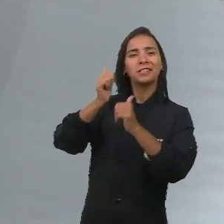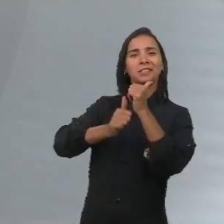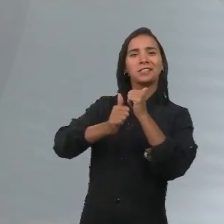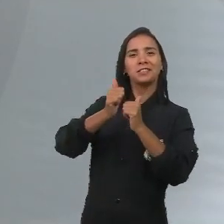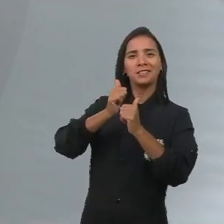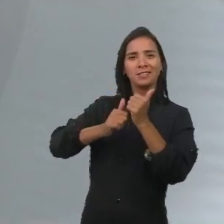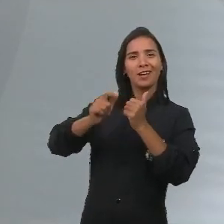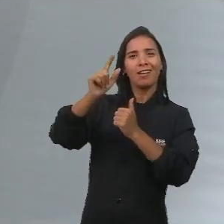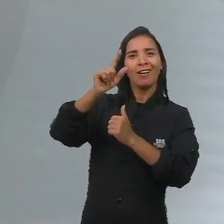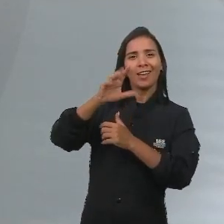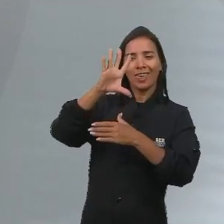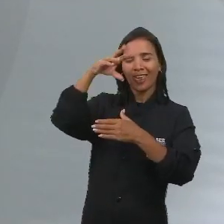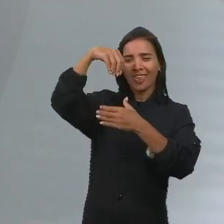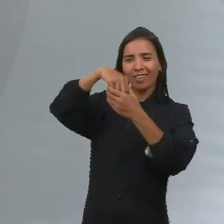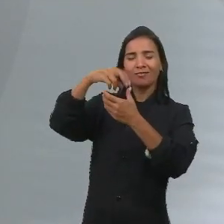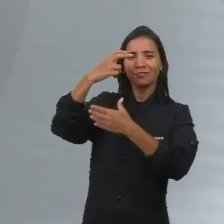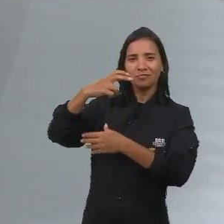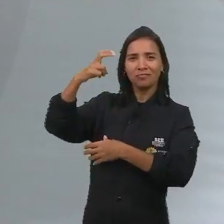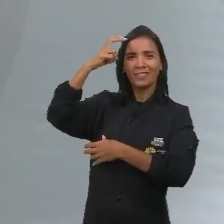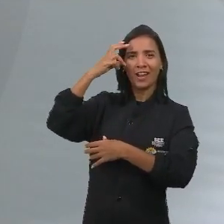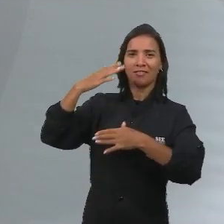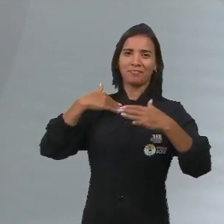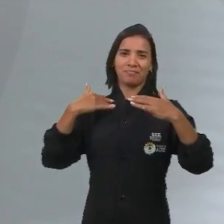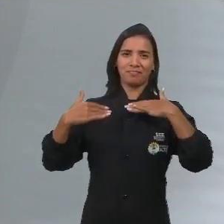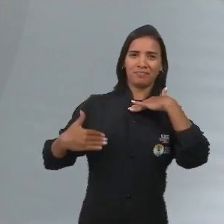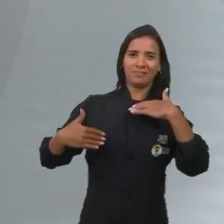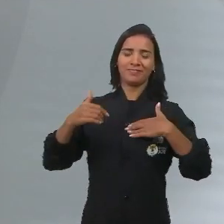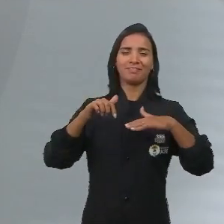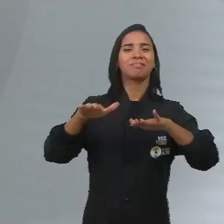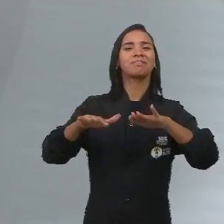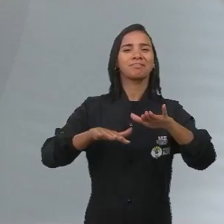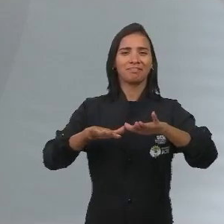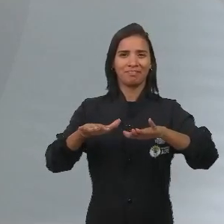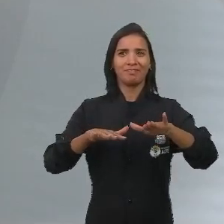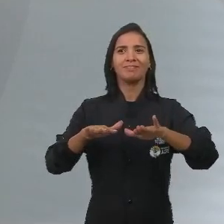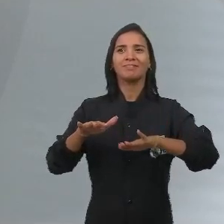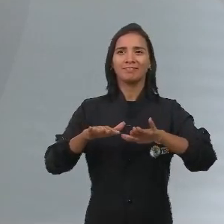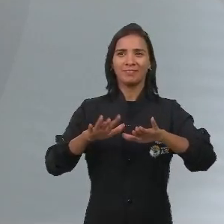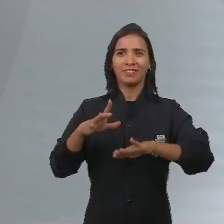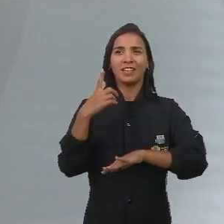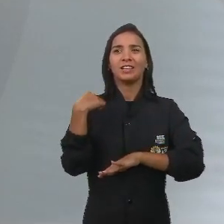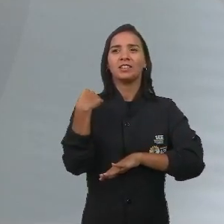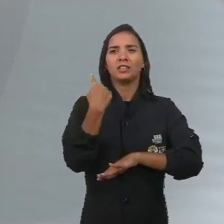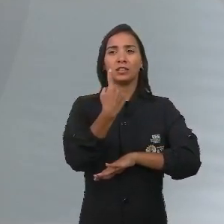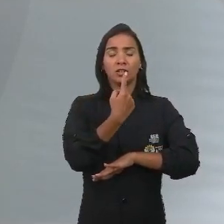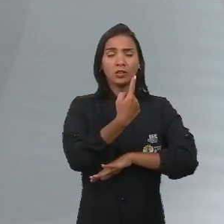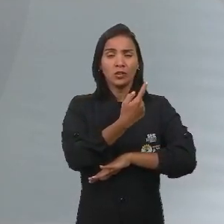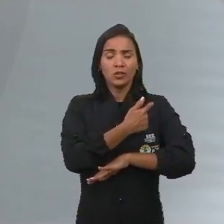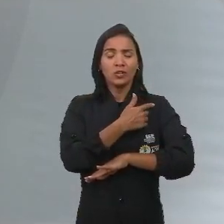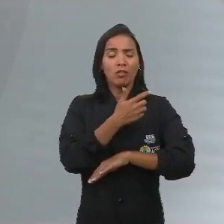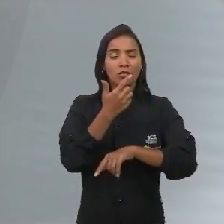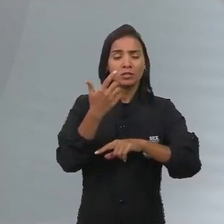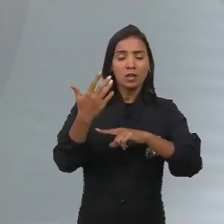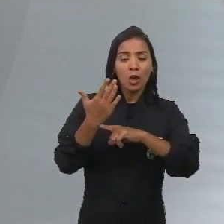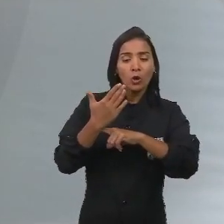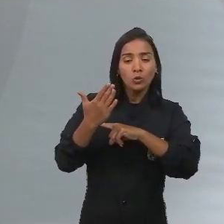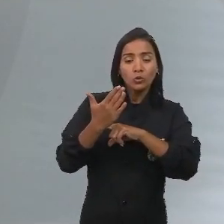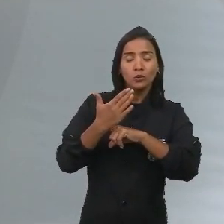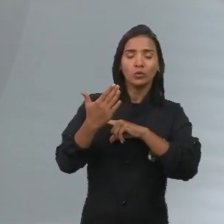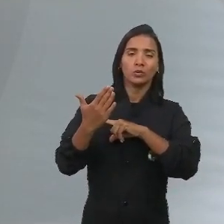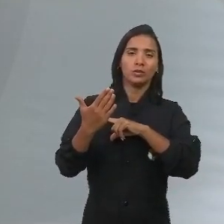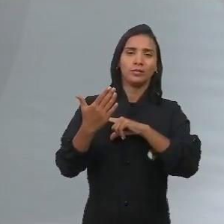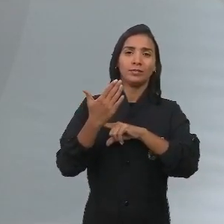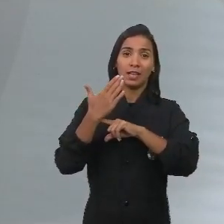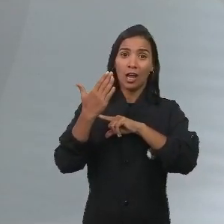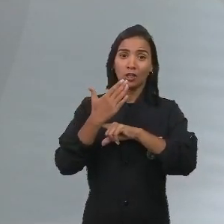dessa cultura corporal de movimento que está ali fazendo essa a sua contribuição de conhecimento